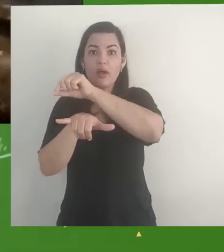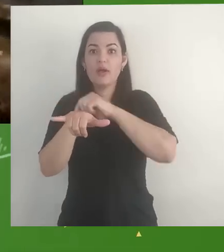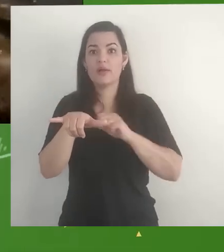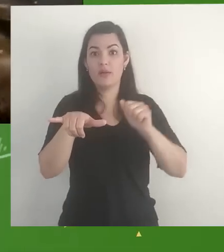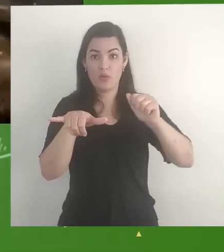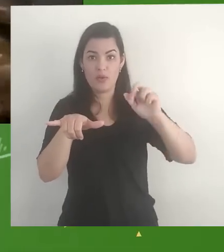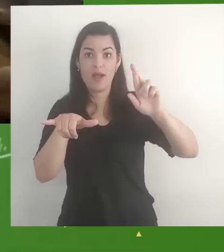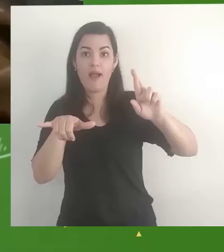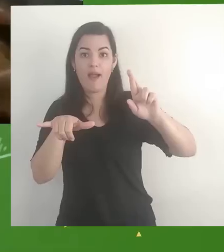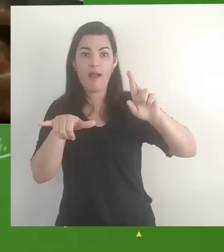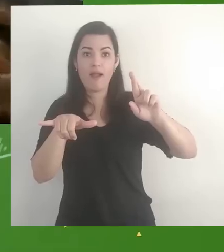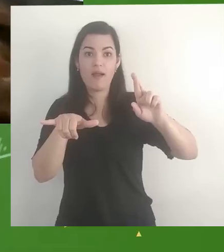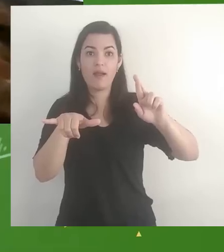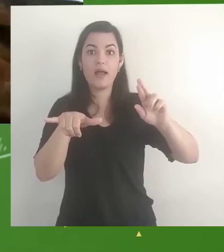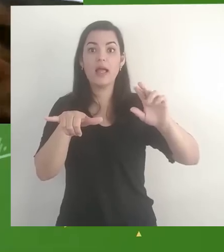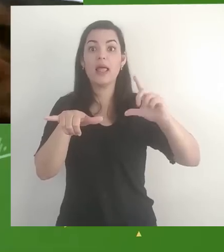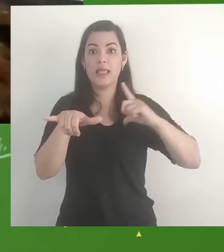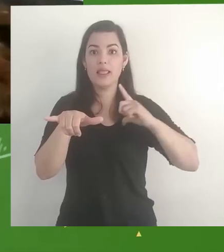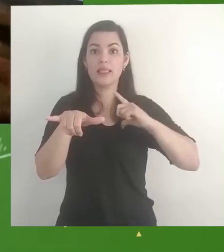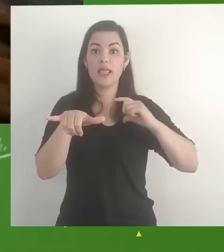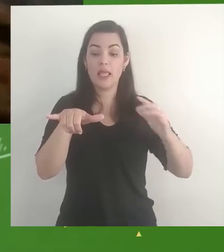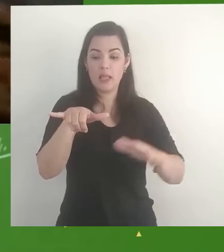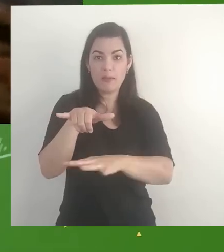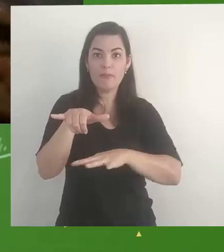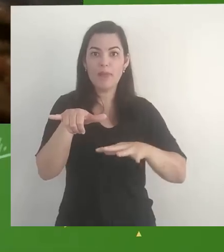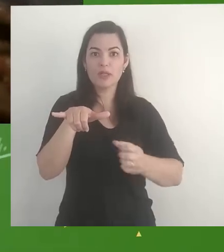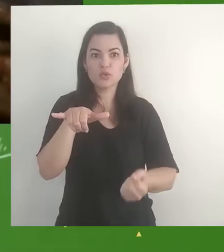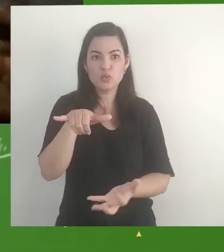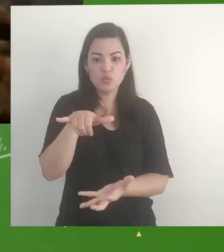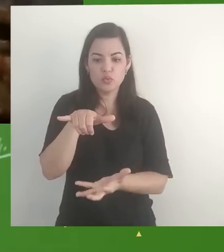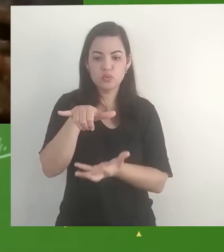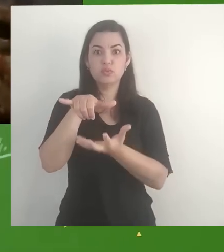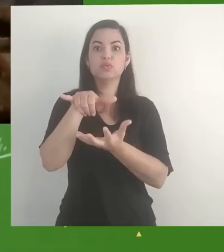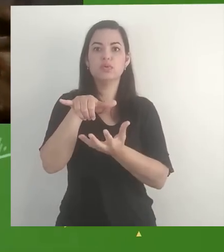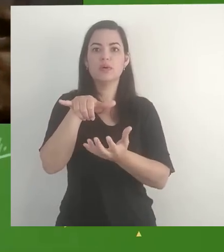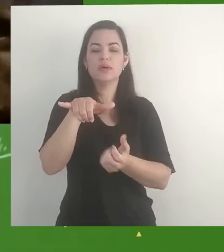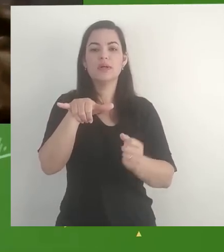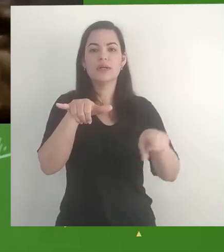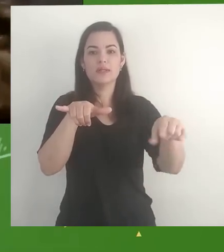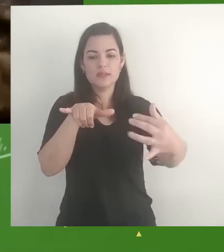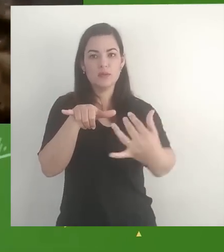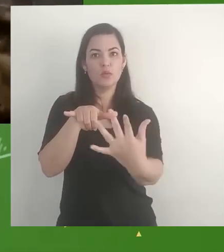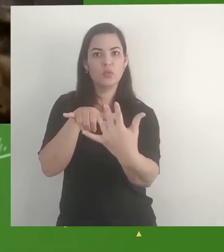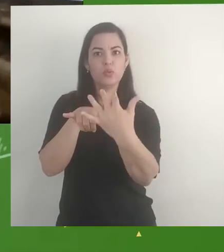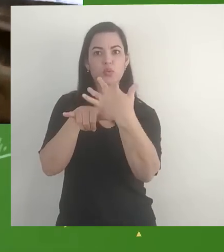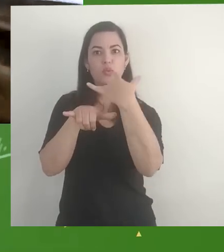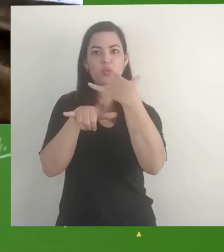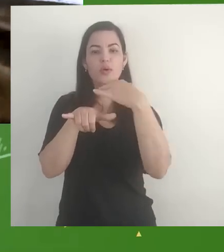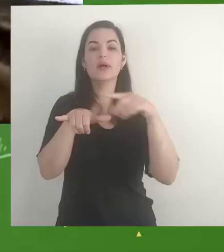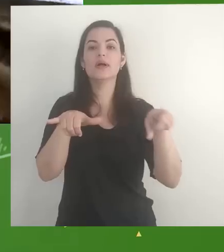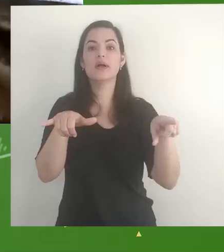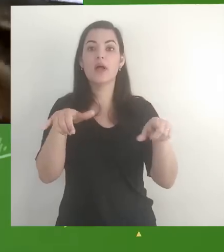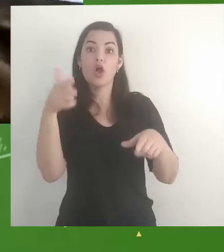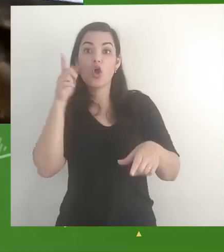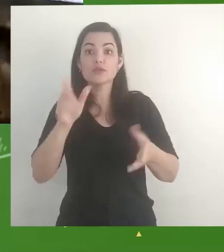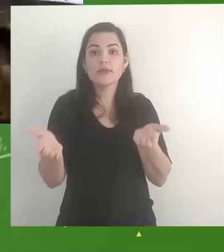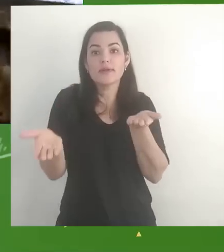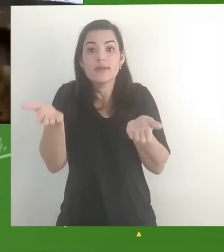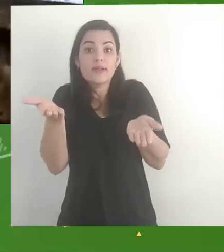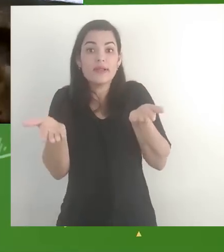corta o ar e deixa uma parte por baixo e por cima. Aí dá equilíbrio para